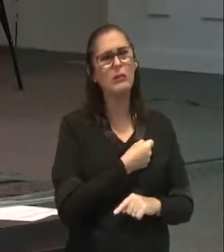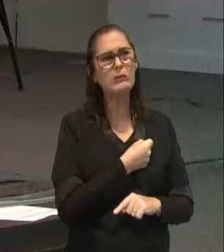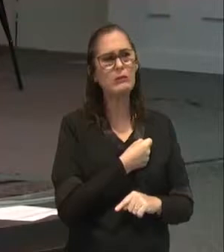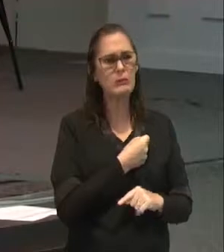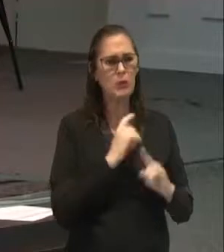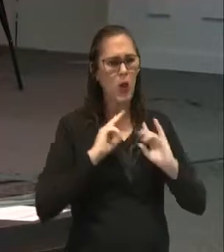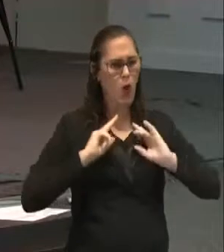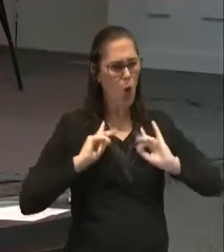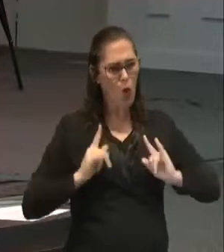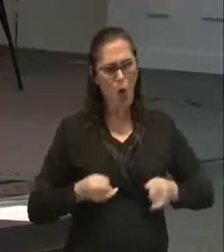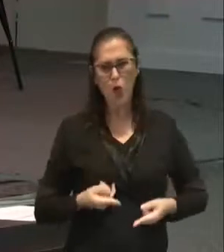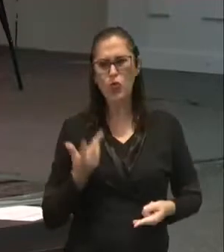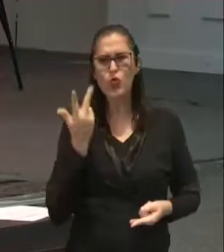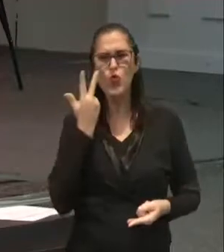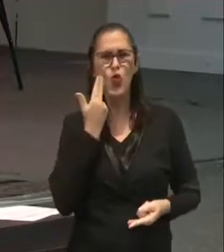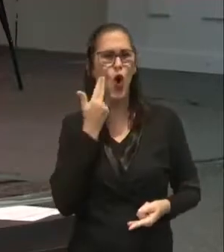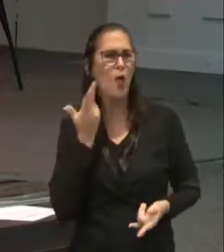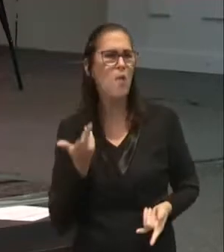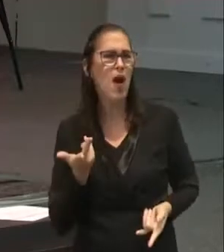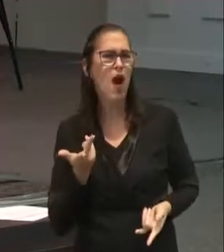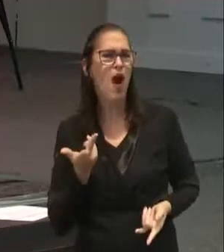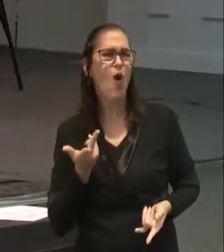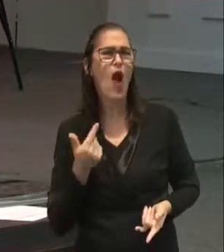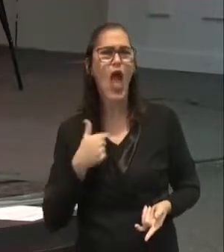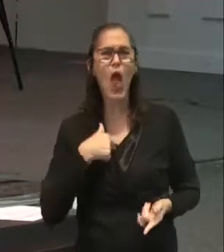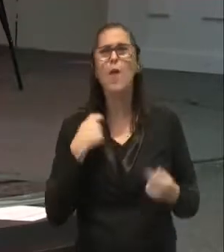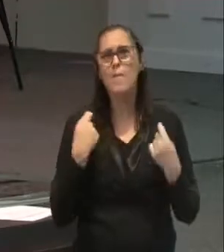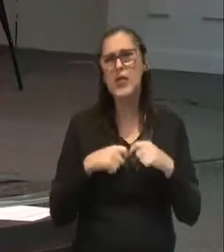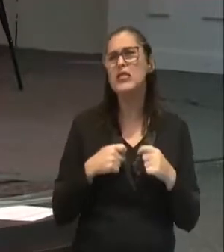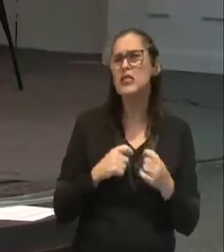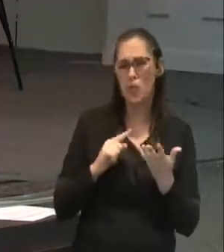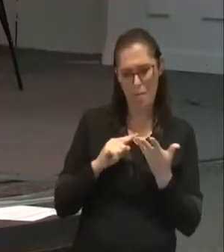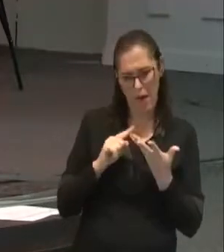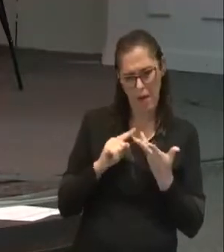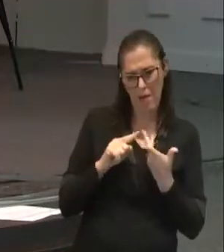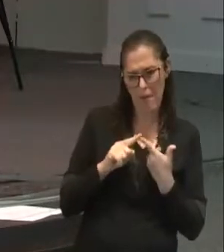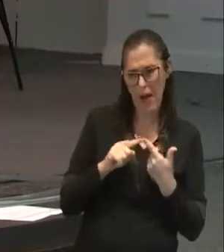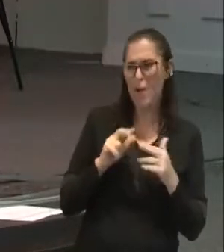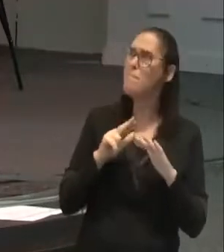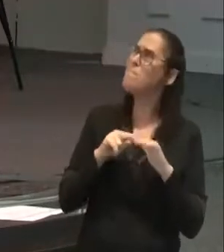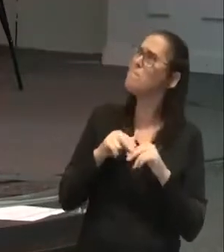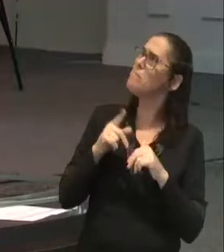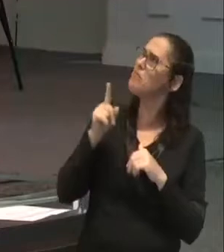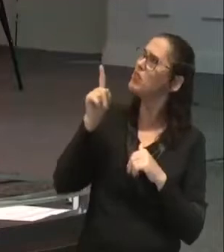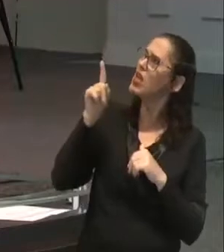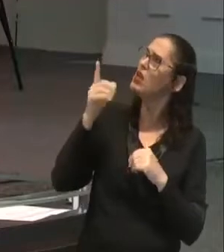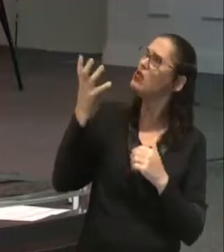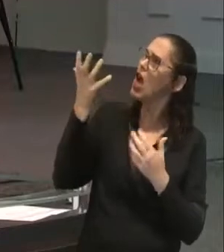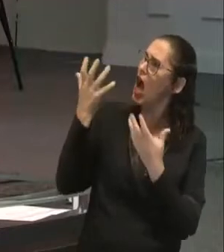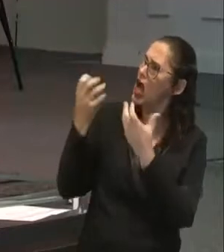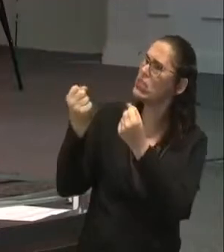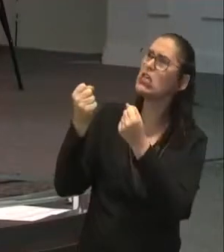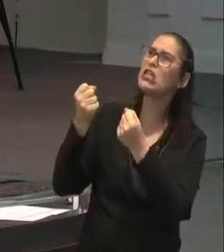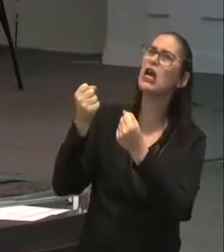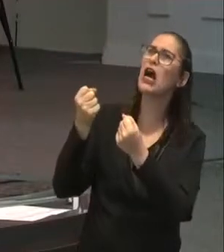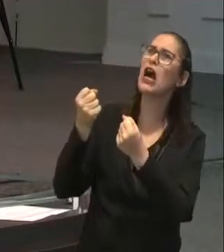do ser humano de achar que ele precisa fazer coisas para Deus, de que ele